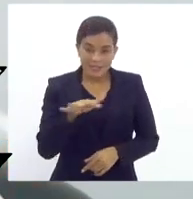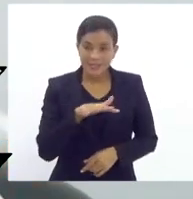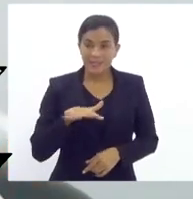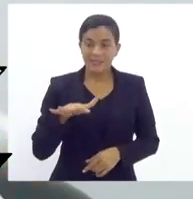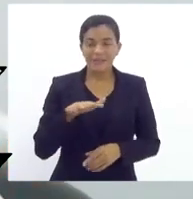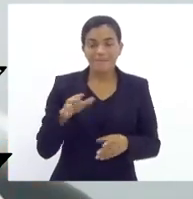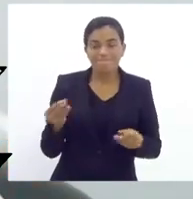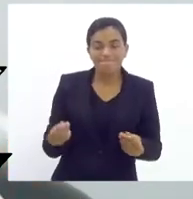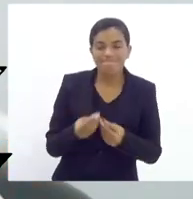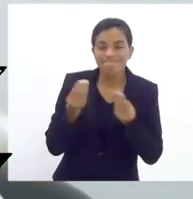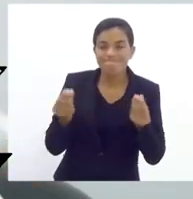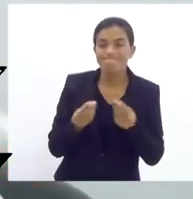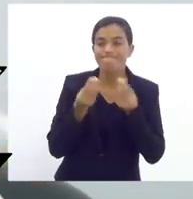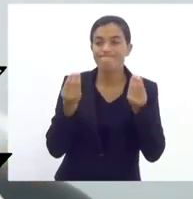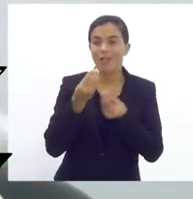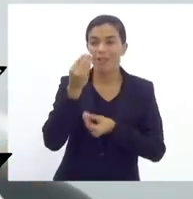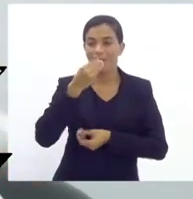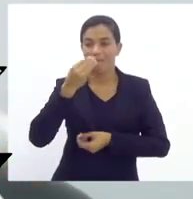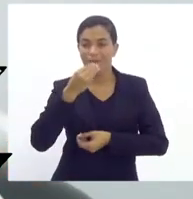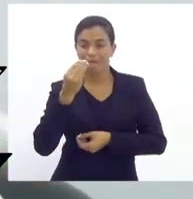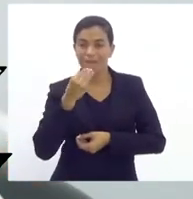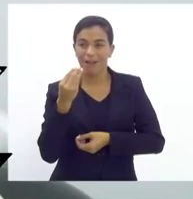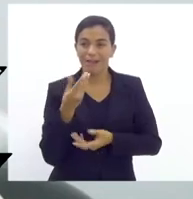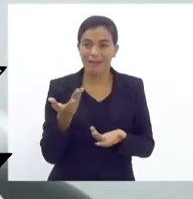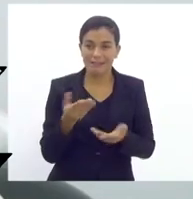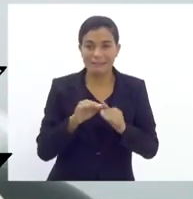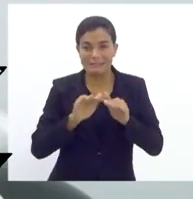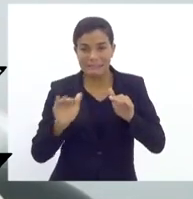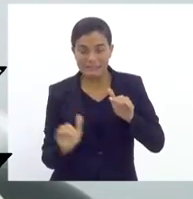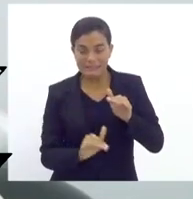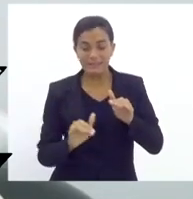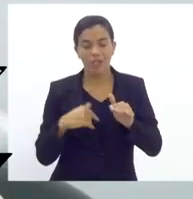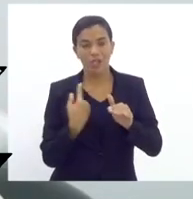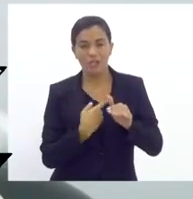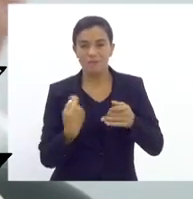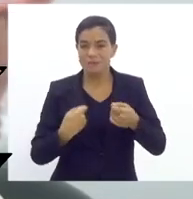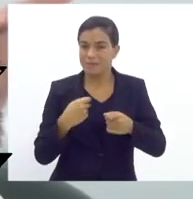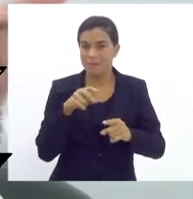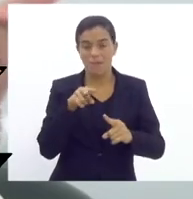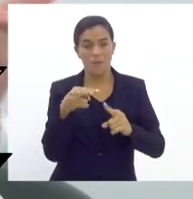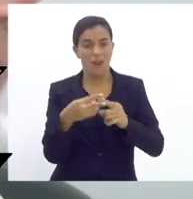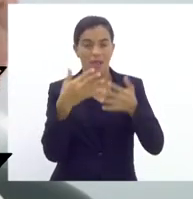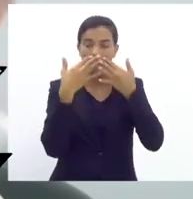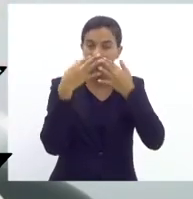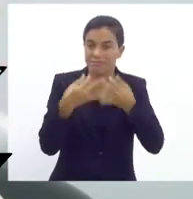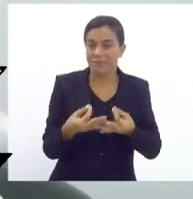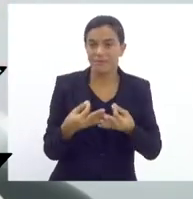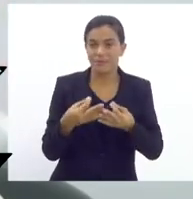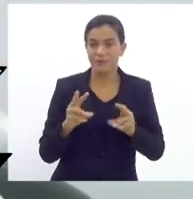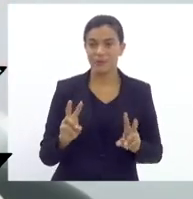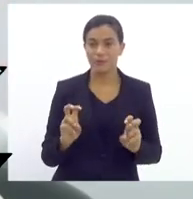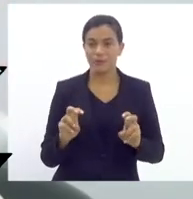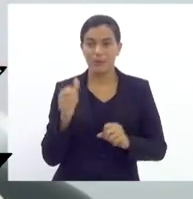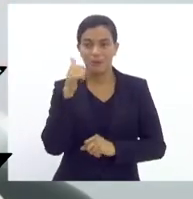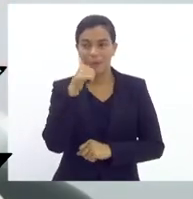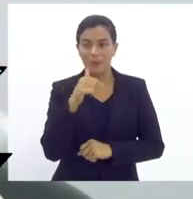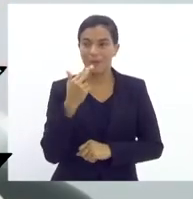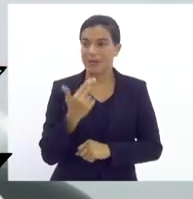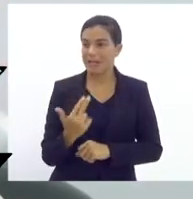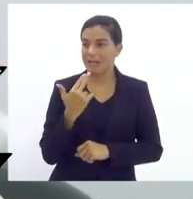maior vulnerabilidade Então acho que precisamos levantar um olhar atento para mulher